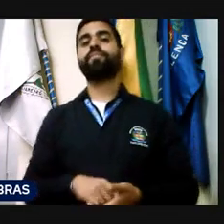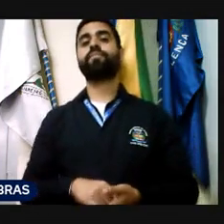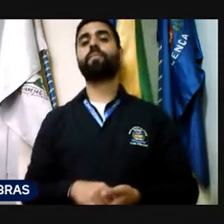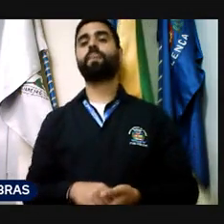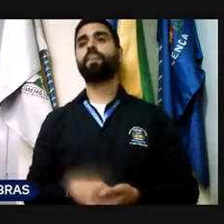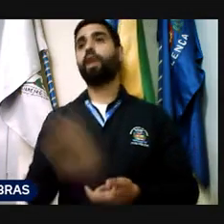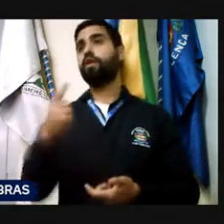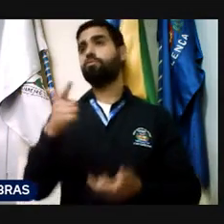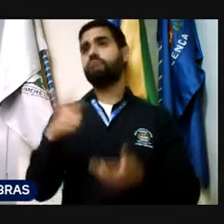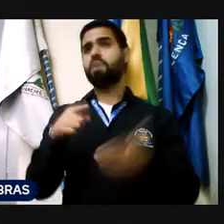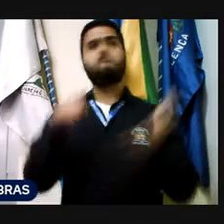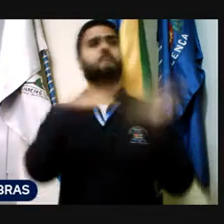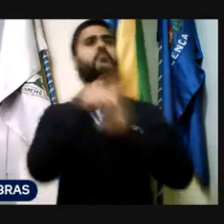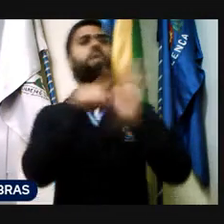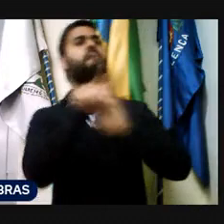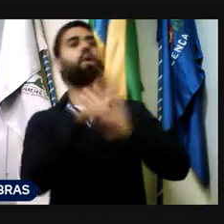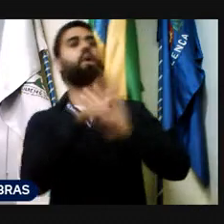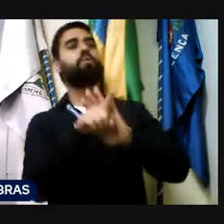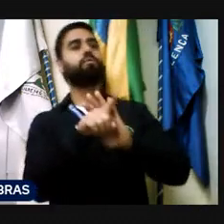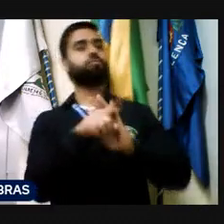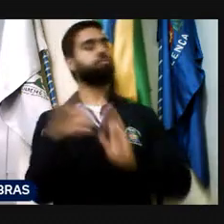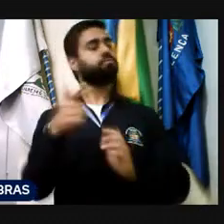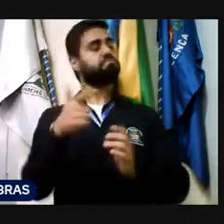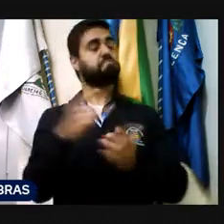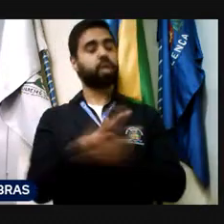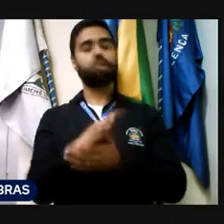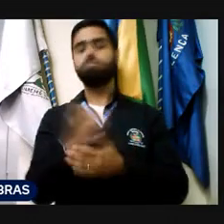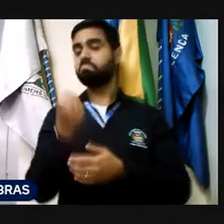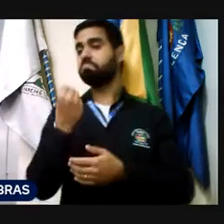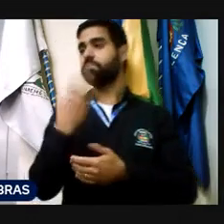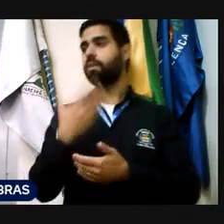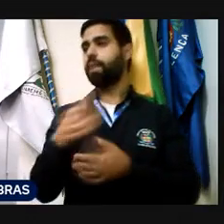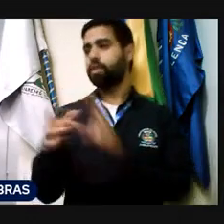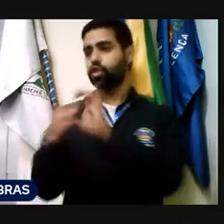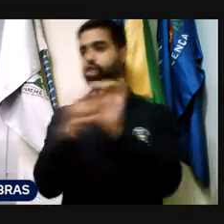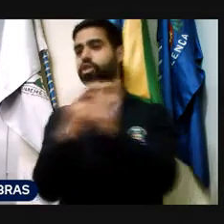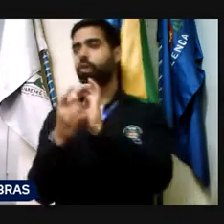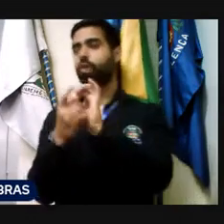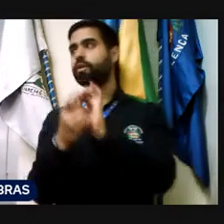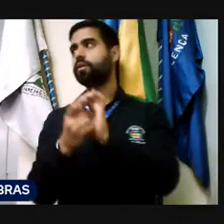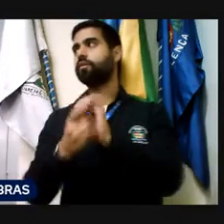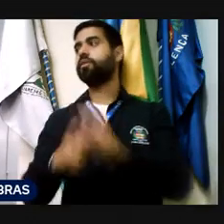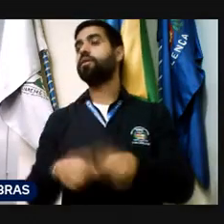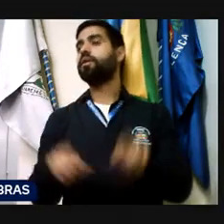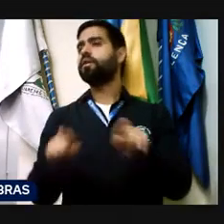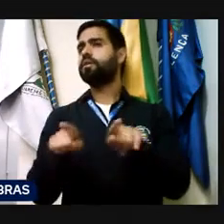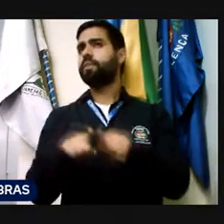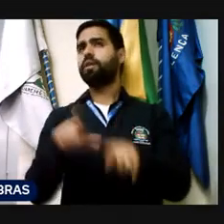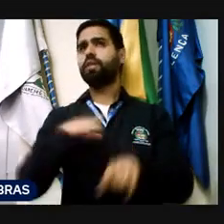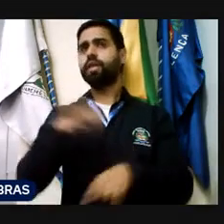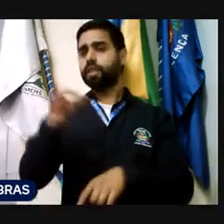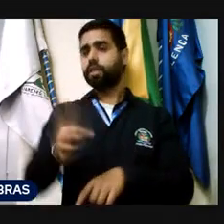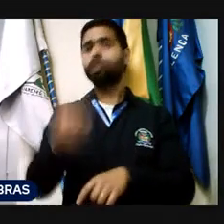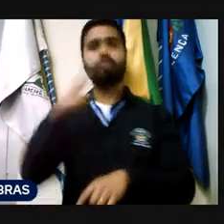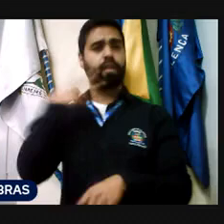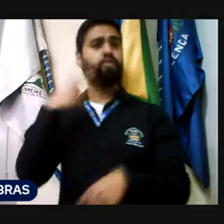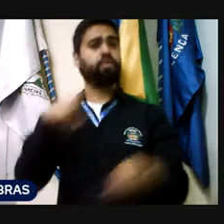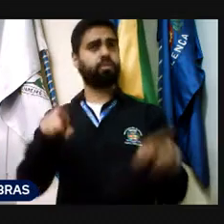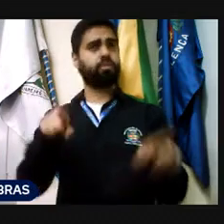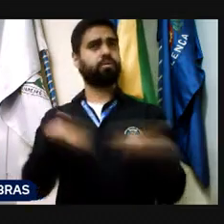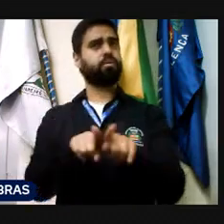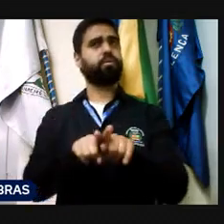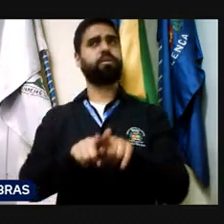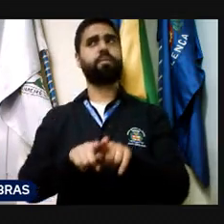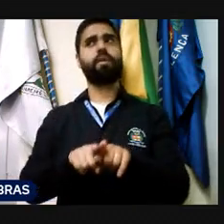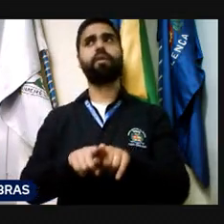não tem questionamento, a gente está bem unido nessa questão, e tenho certeza que os vereadores também